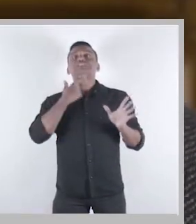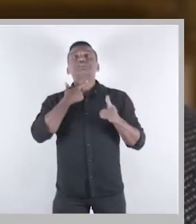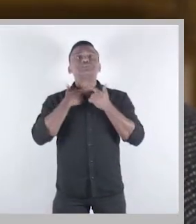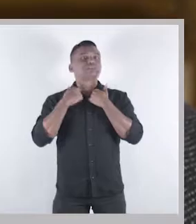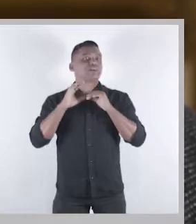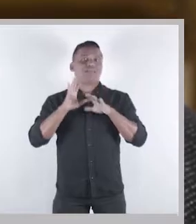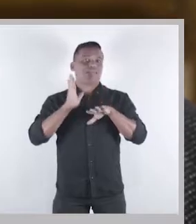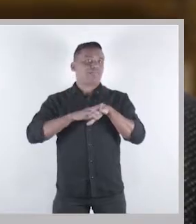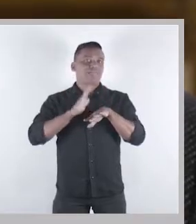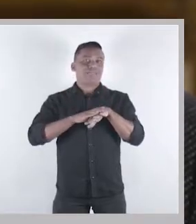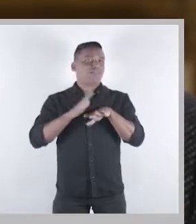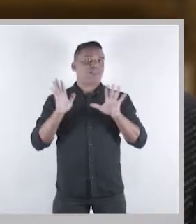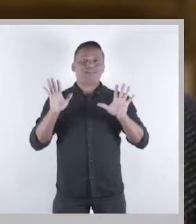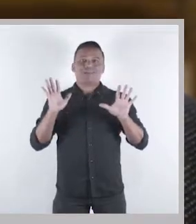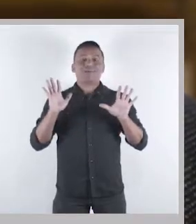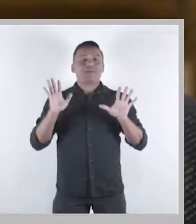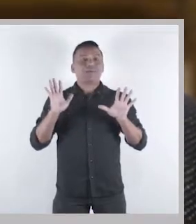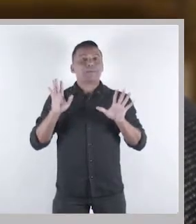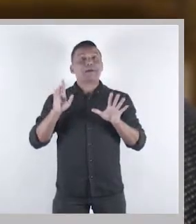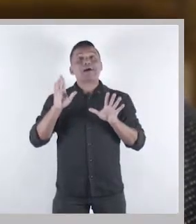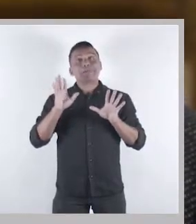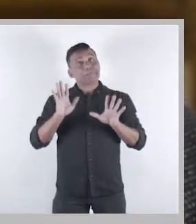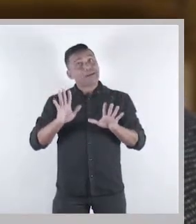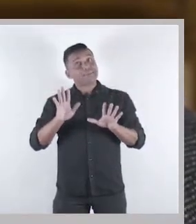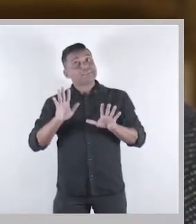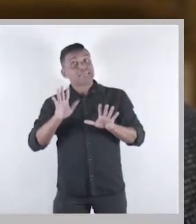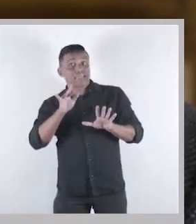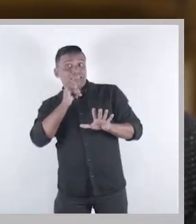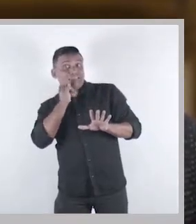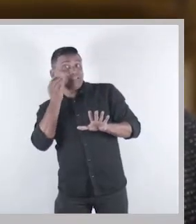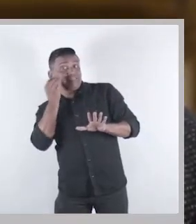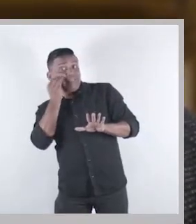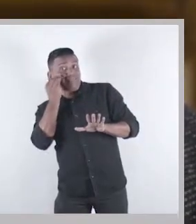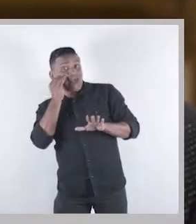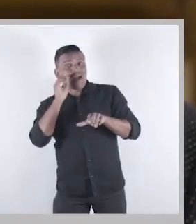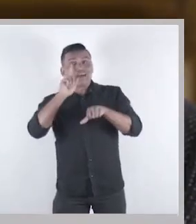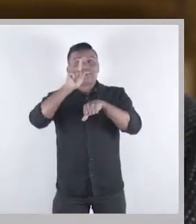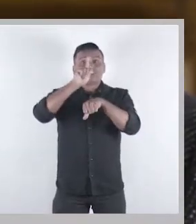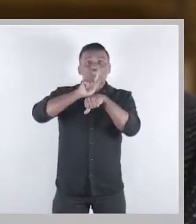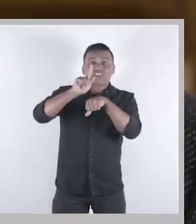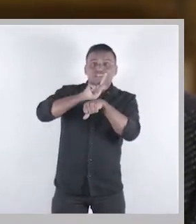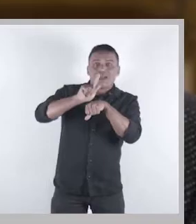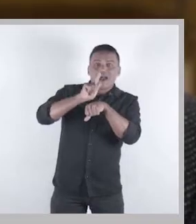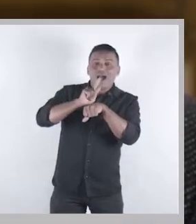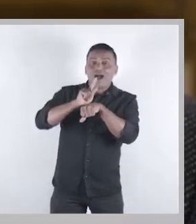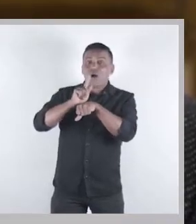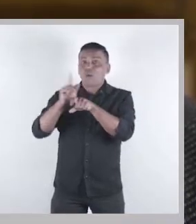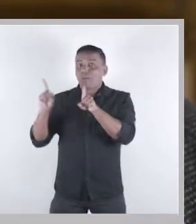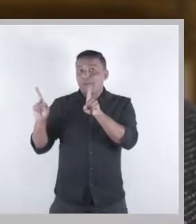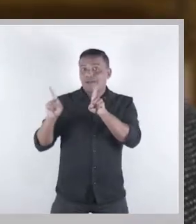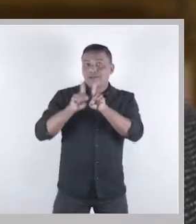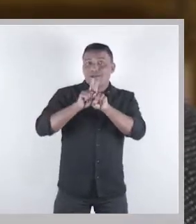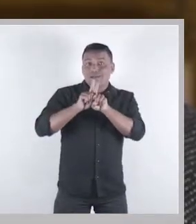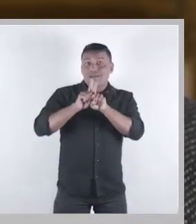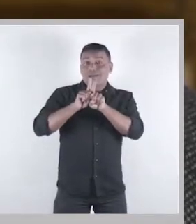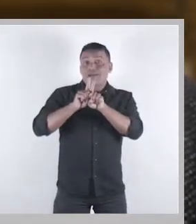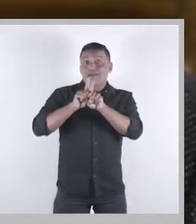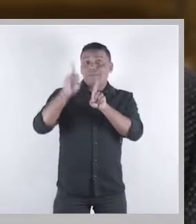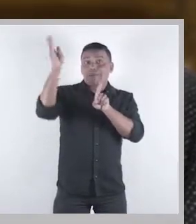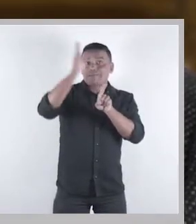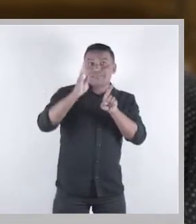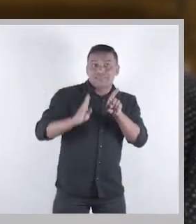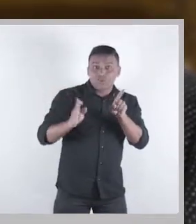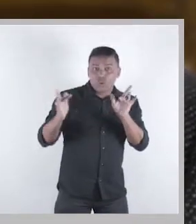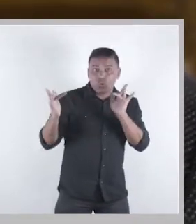né de tentar aproximar a poesia praticada no Brasil né em contato com a poesia de outros países